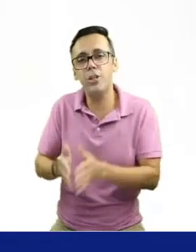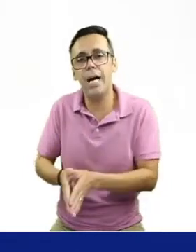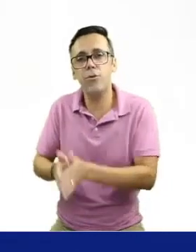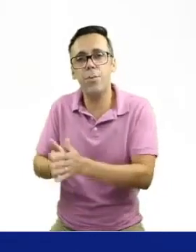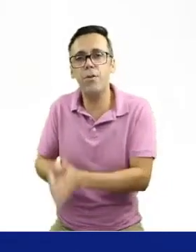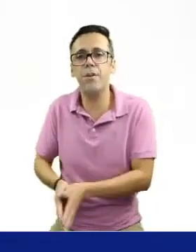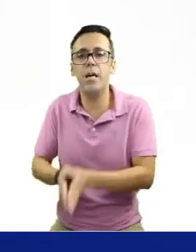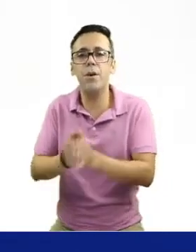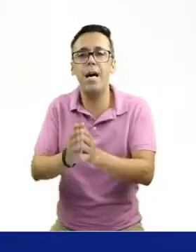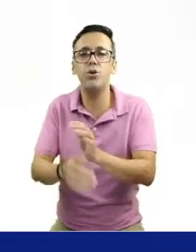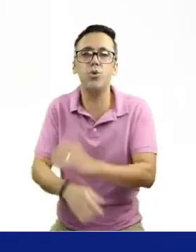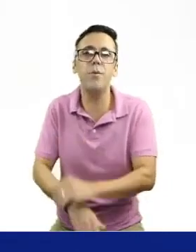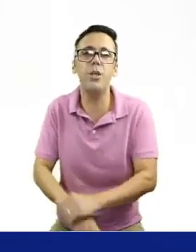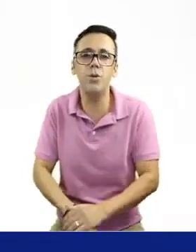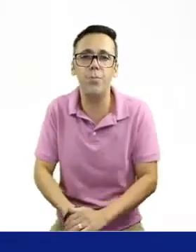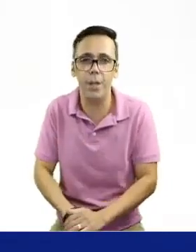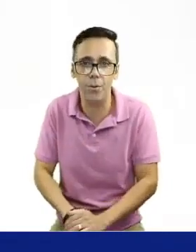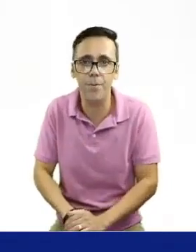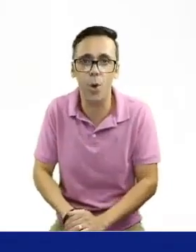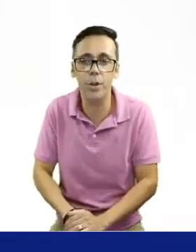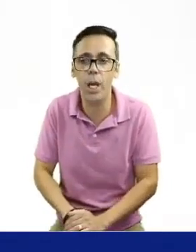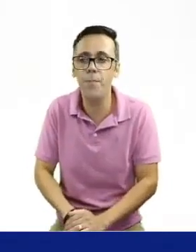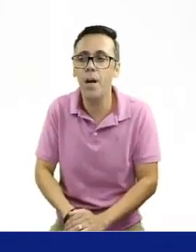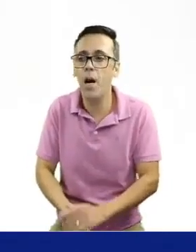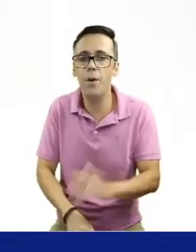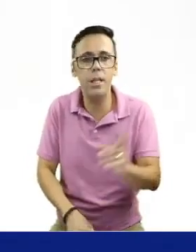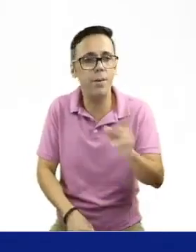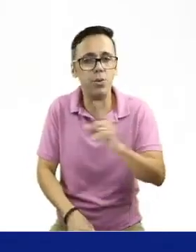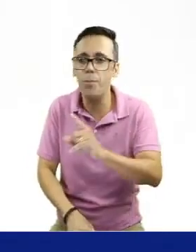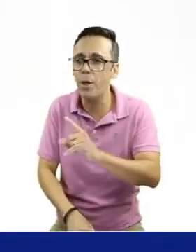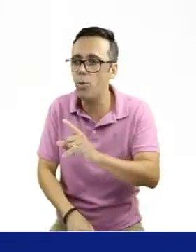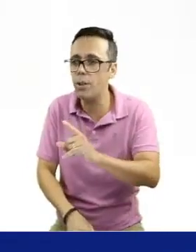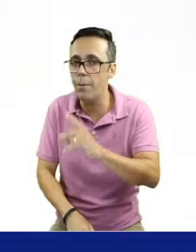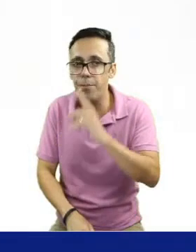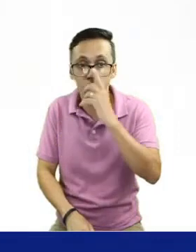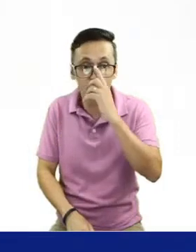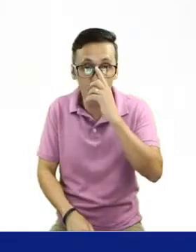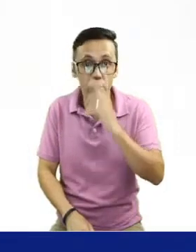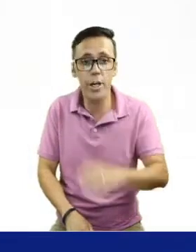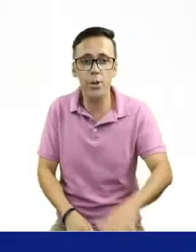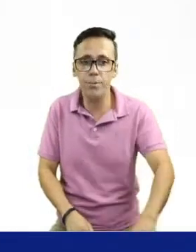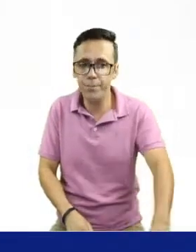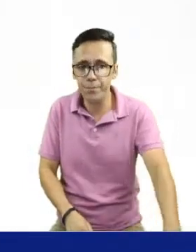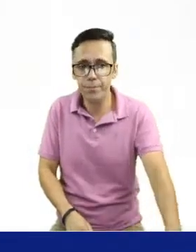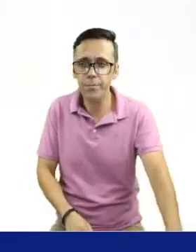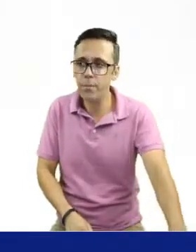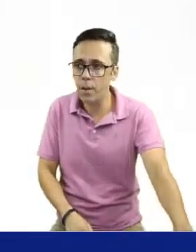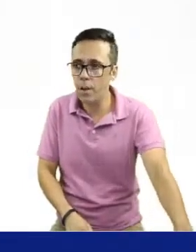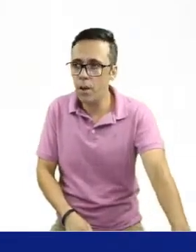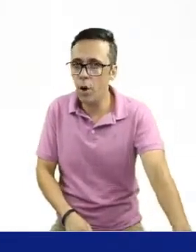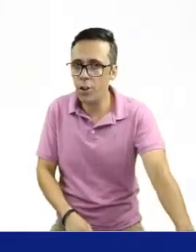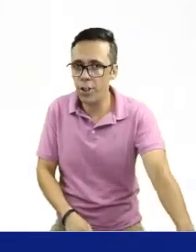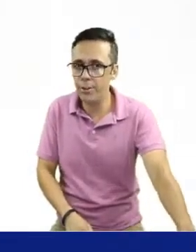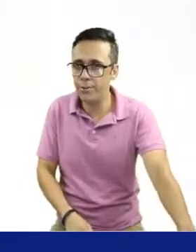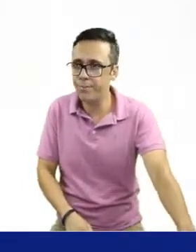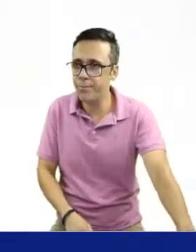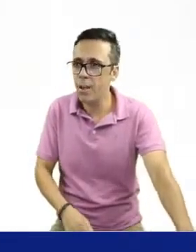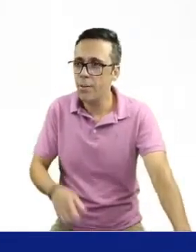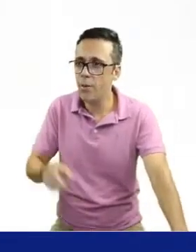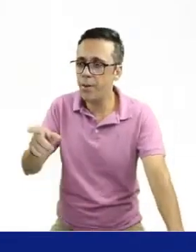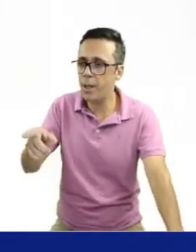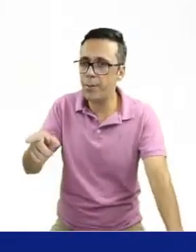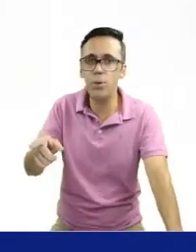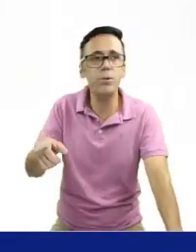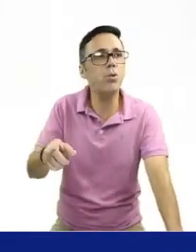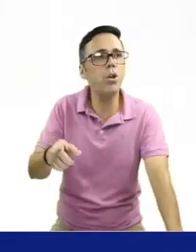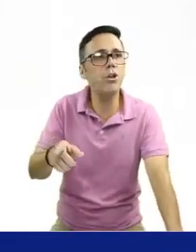aquele candidato aprovado as uma esse emprego Tá ok alguém quer mais uma pergunta Rogério o Rogério